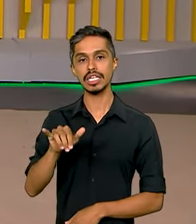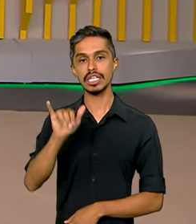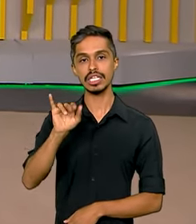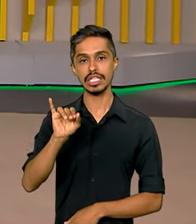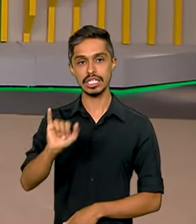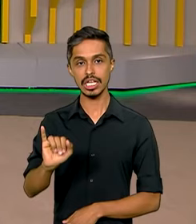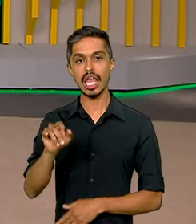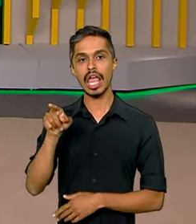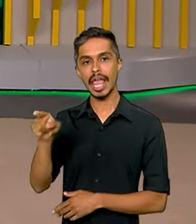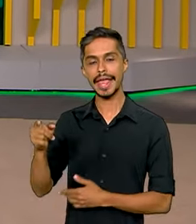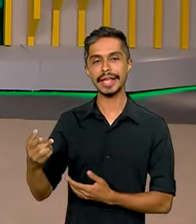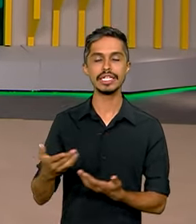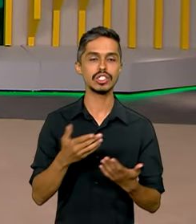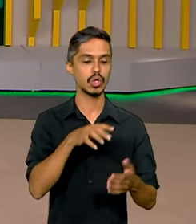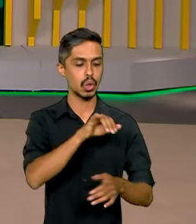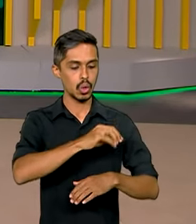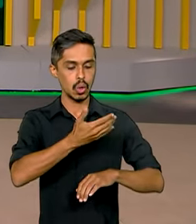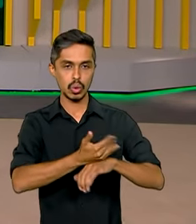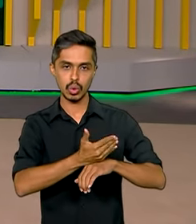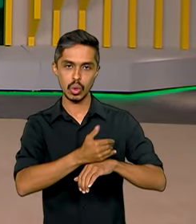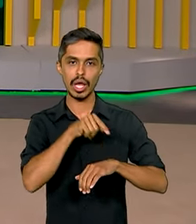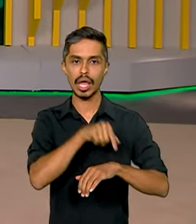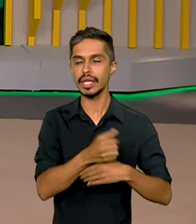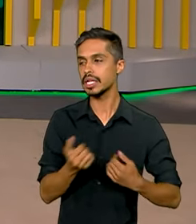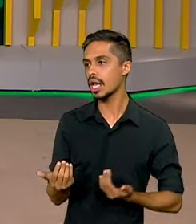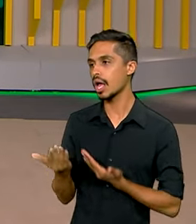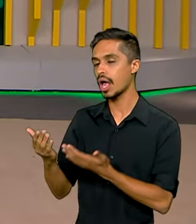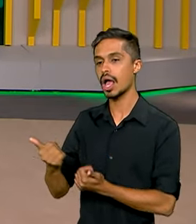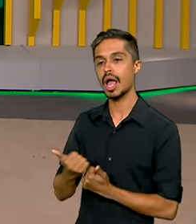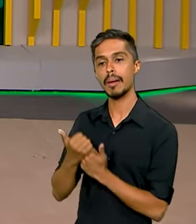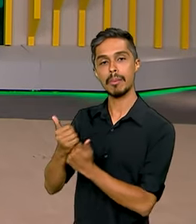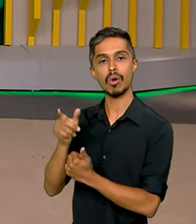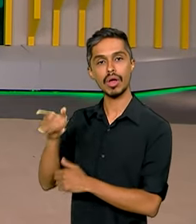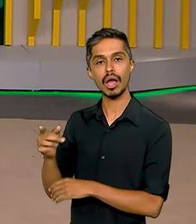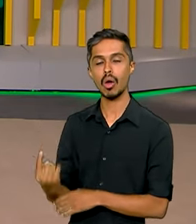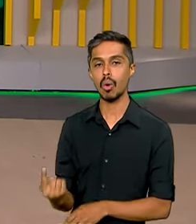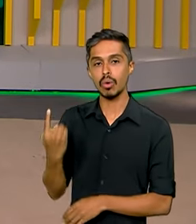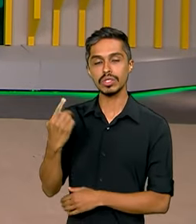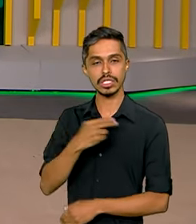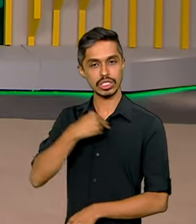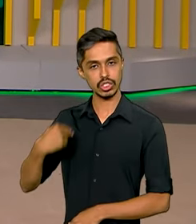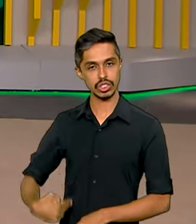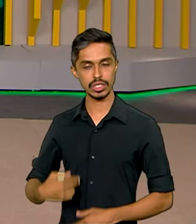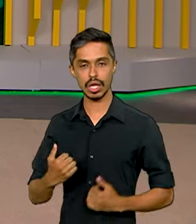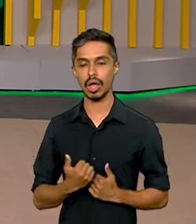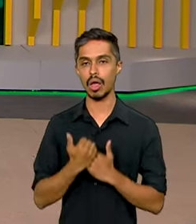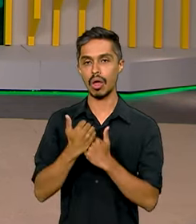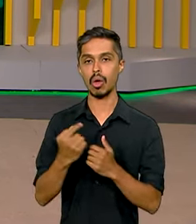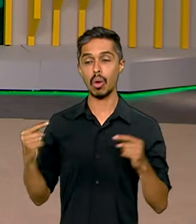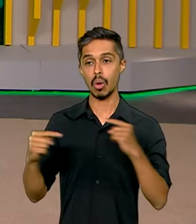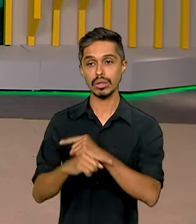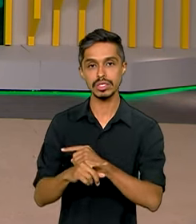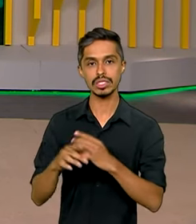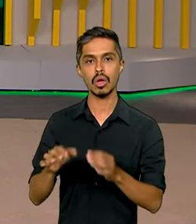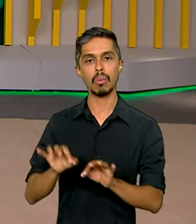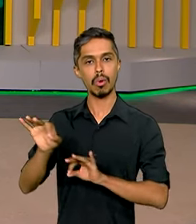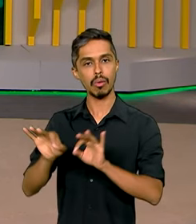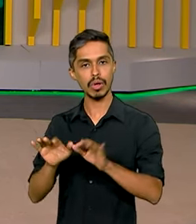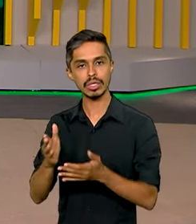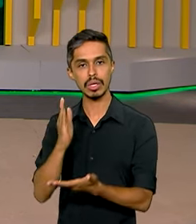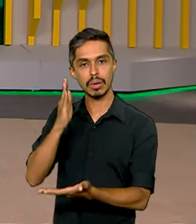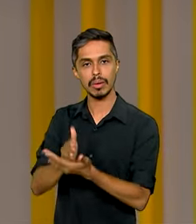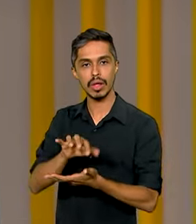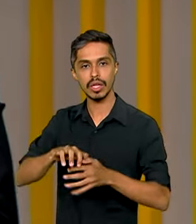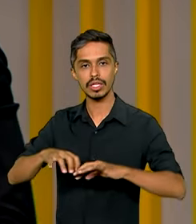brasileiro manifestou apoio a uma única China em referência à posição chinesa contrária ao movimento separatista de